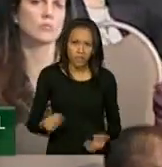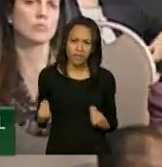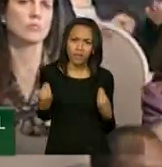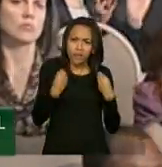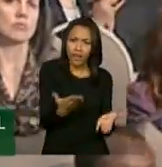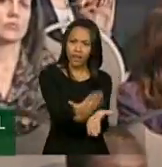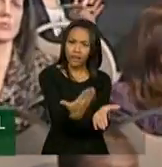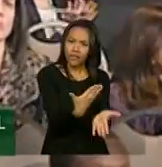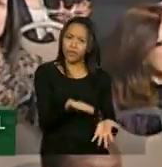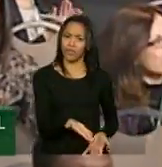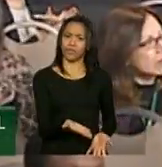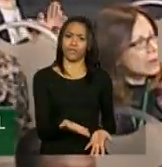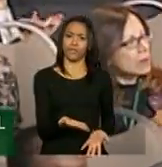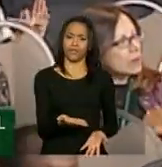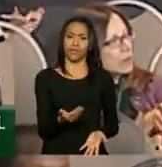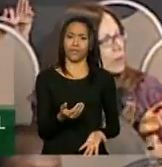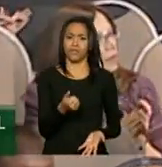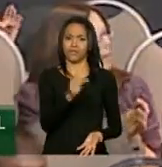dólares?